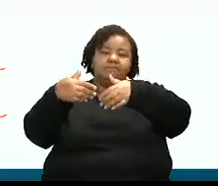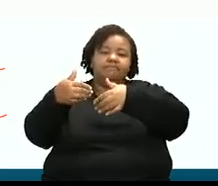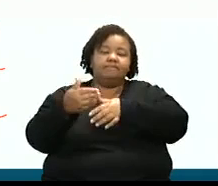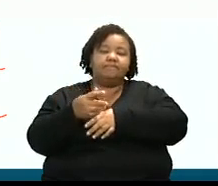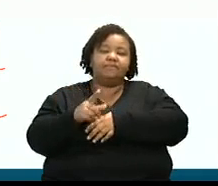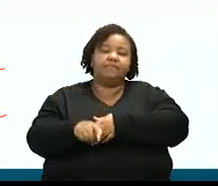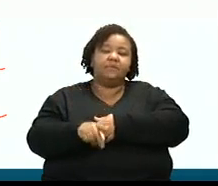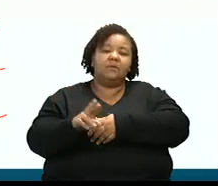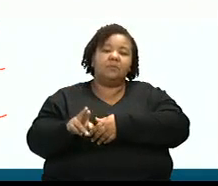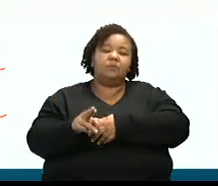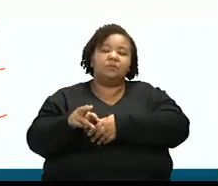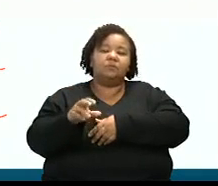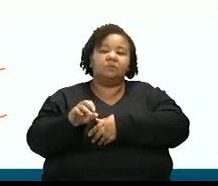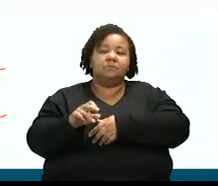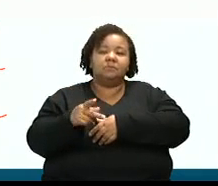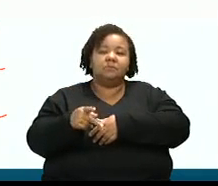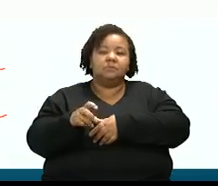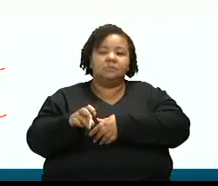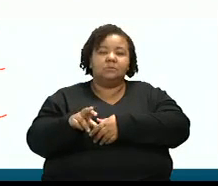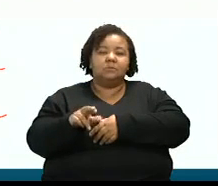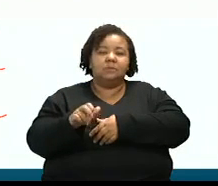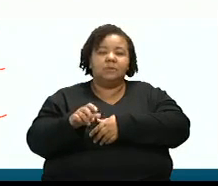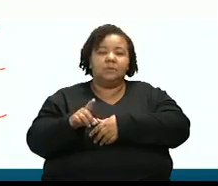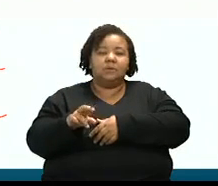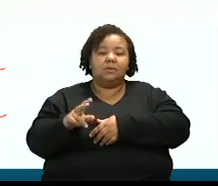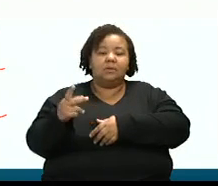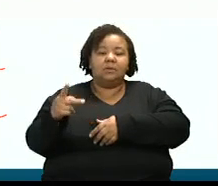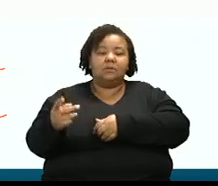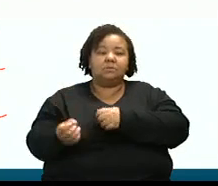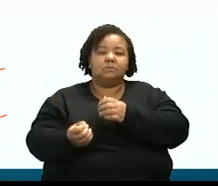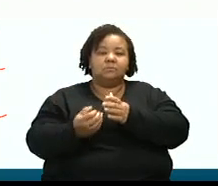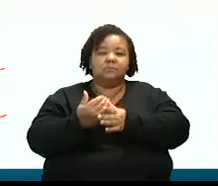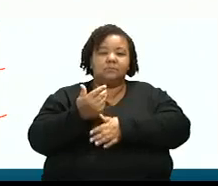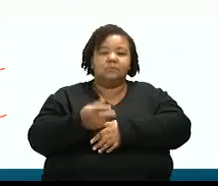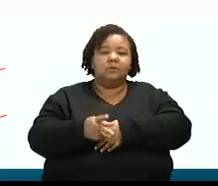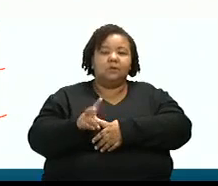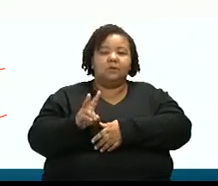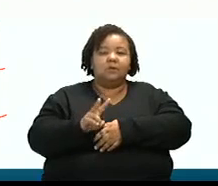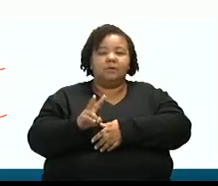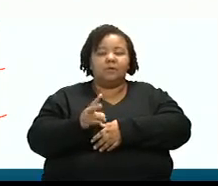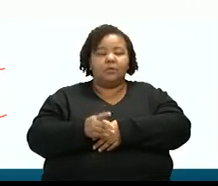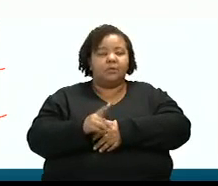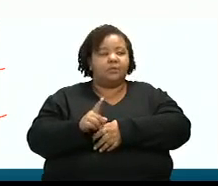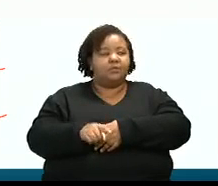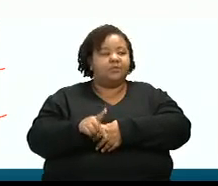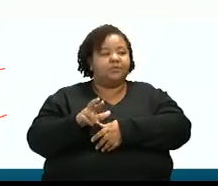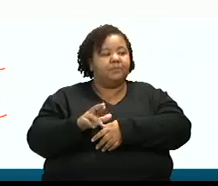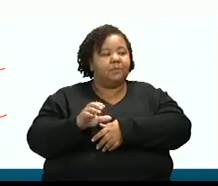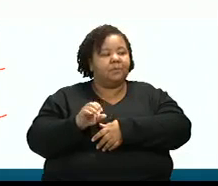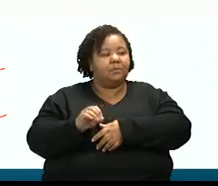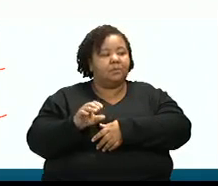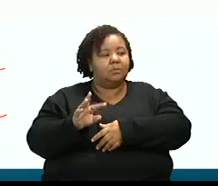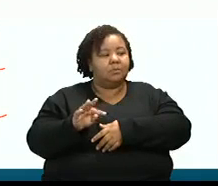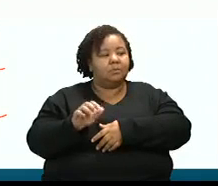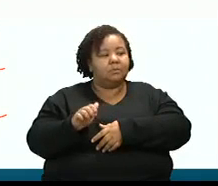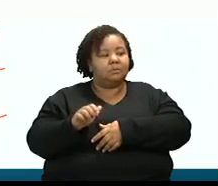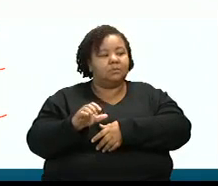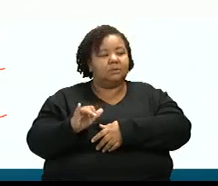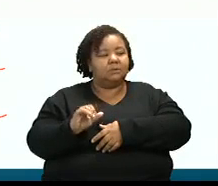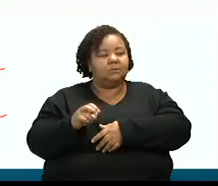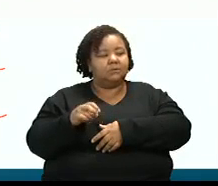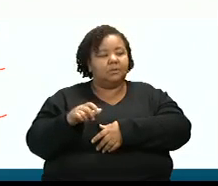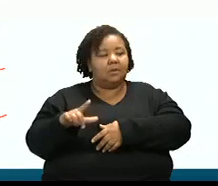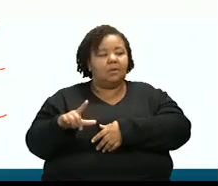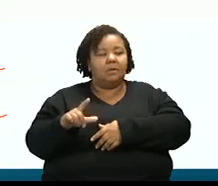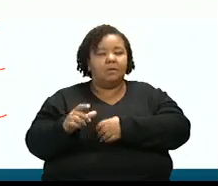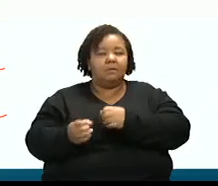eu aplico o operador sobre aquela componente do vetor. Então, o rotacional ele é um vetor originado